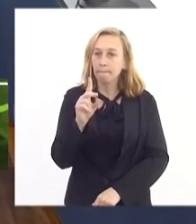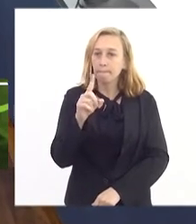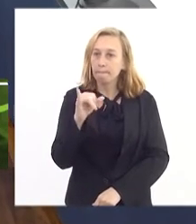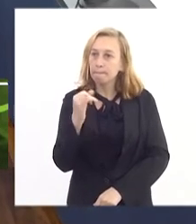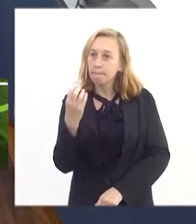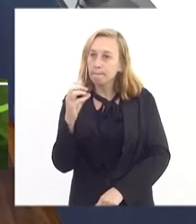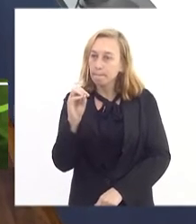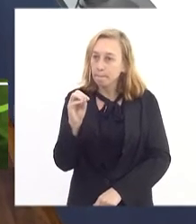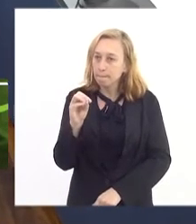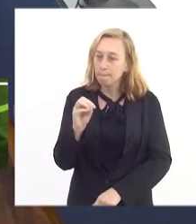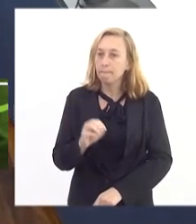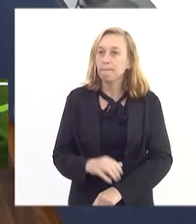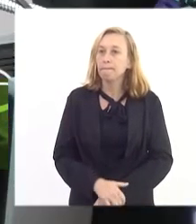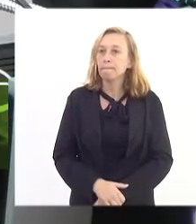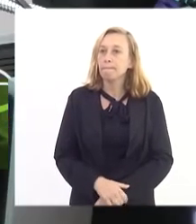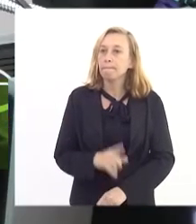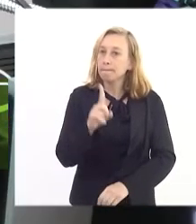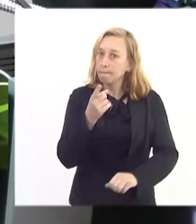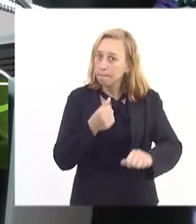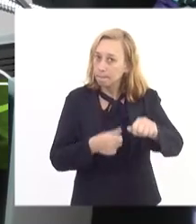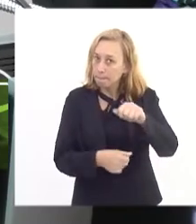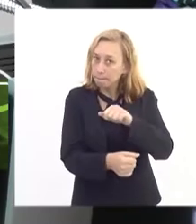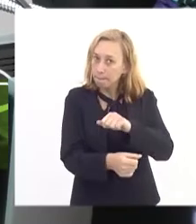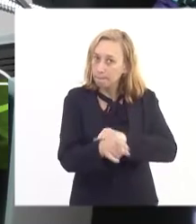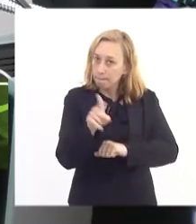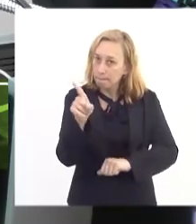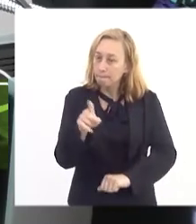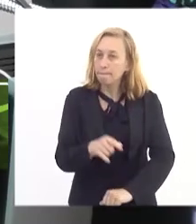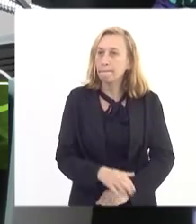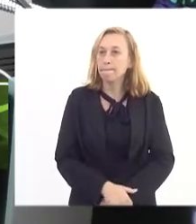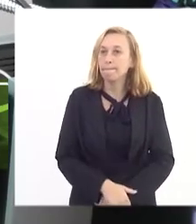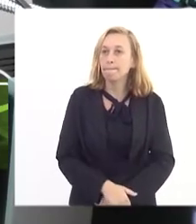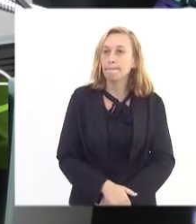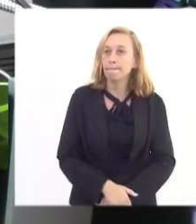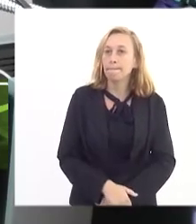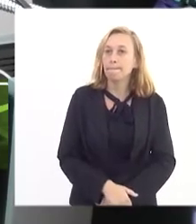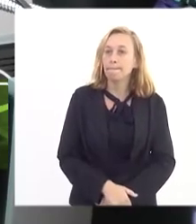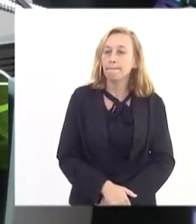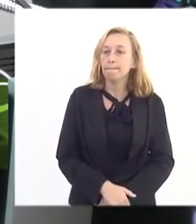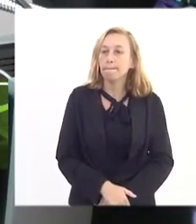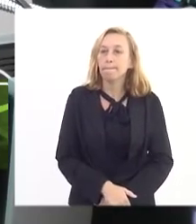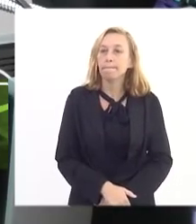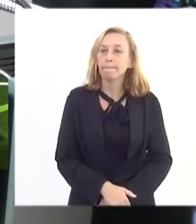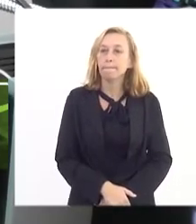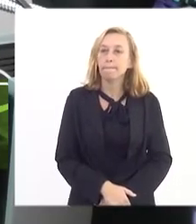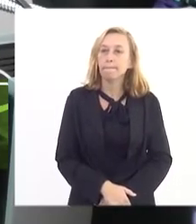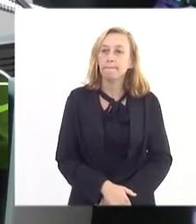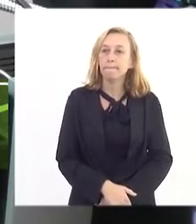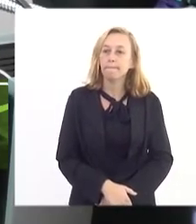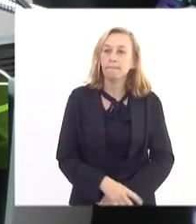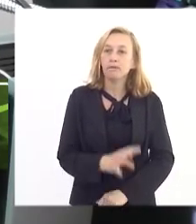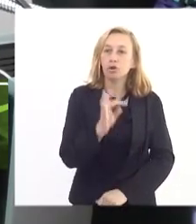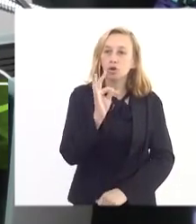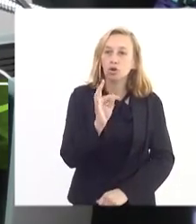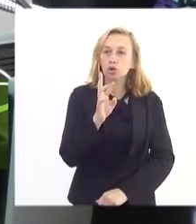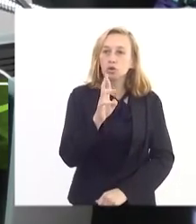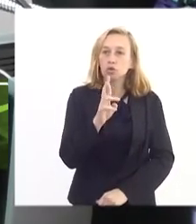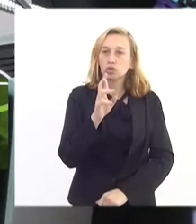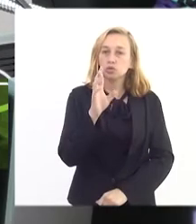eu considero que aqueles investimentos, né, tanto do tronco de Manguinhos